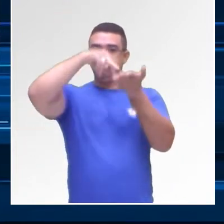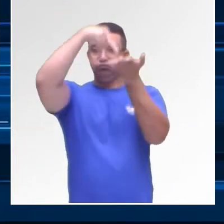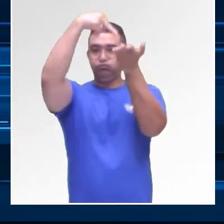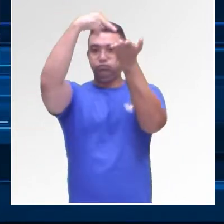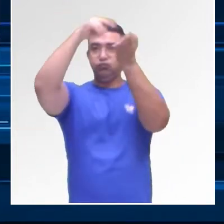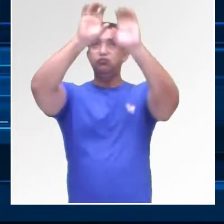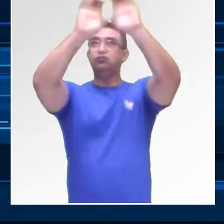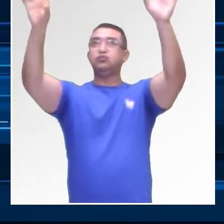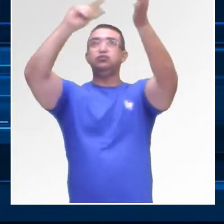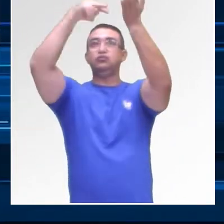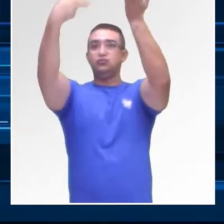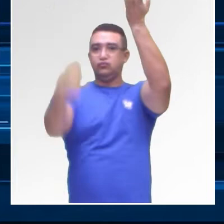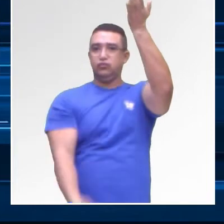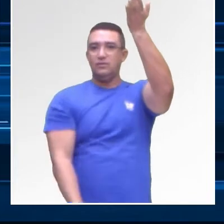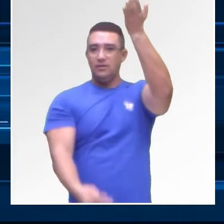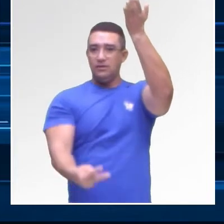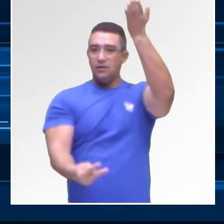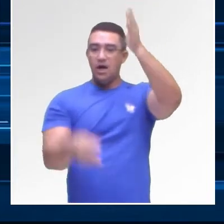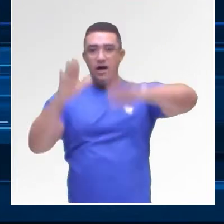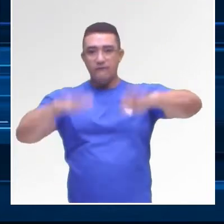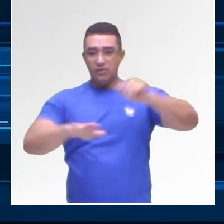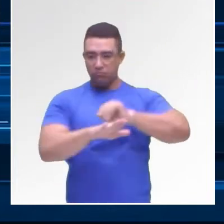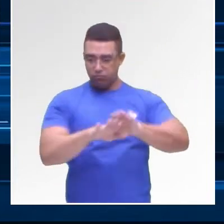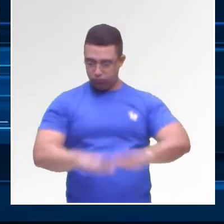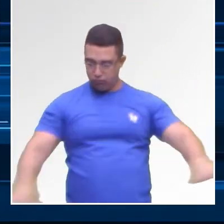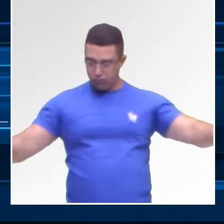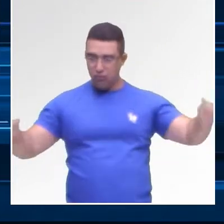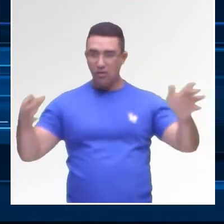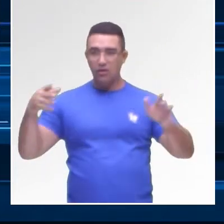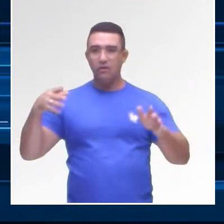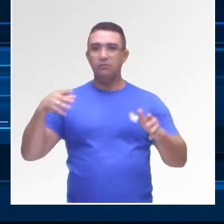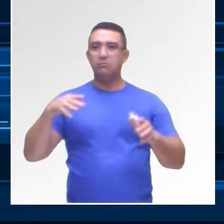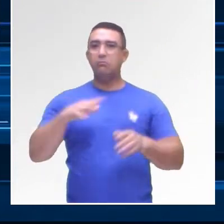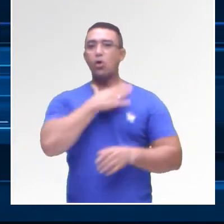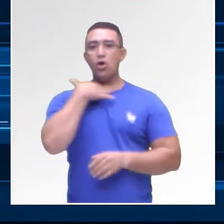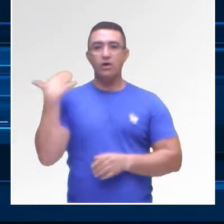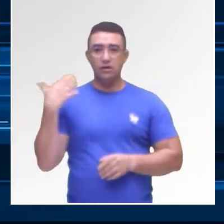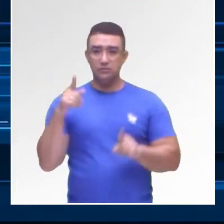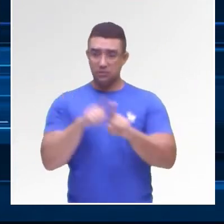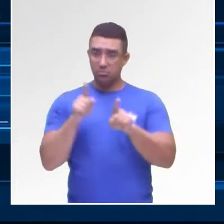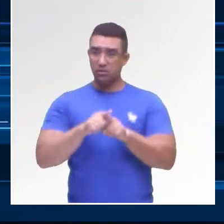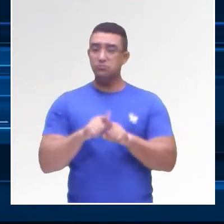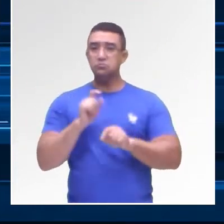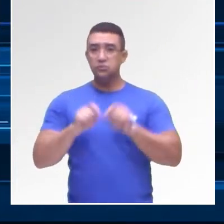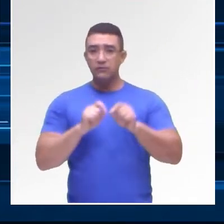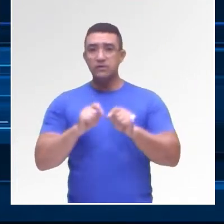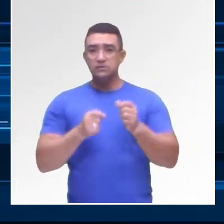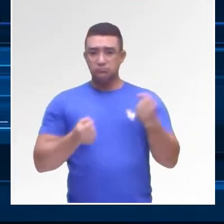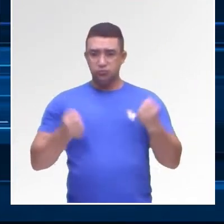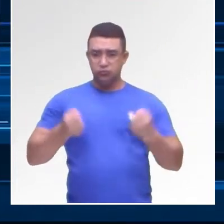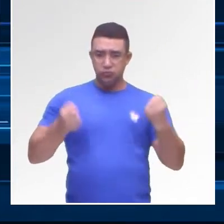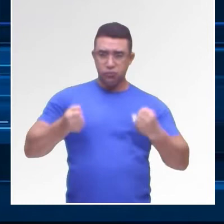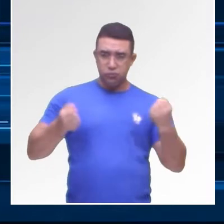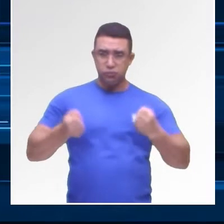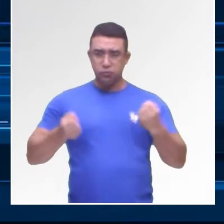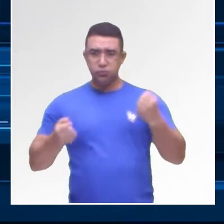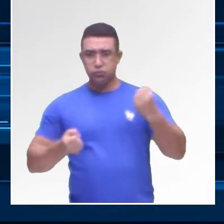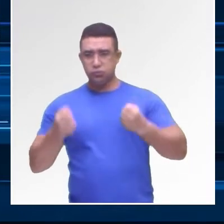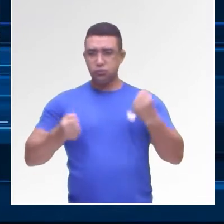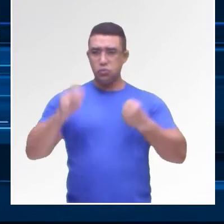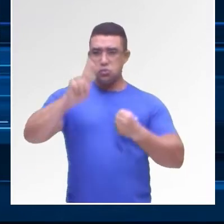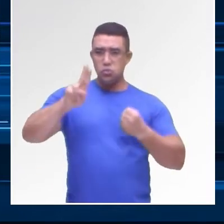a falecer. Pode também explorar velocidades incríveis por meio de